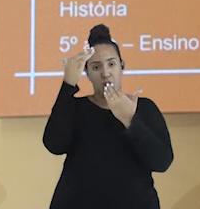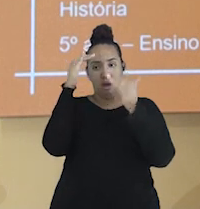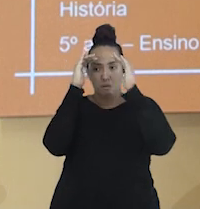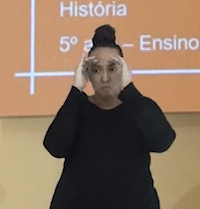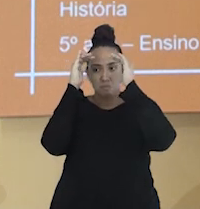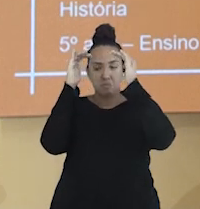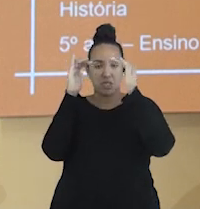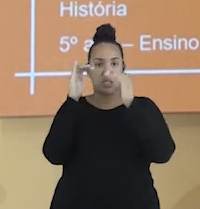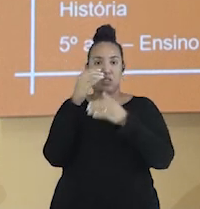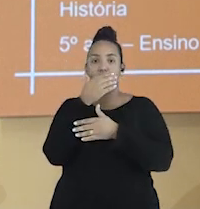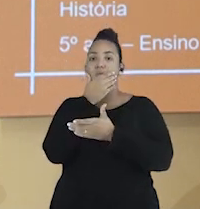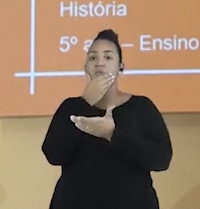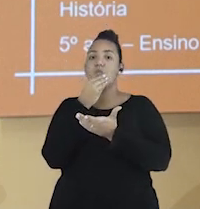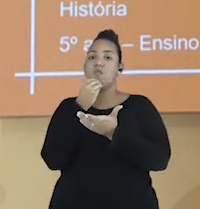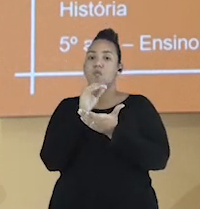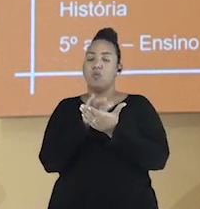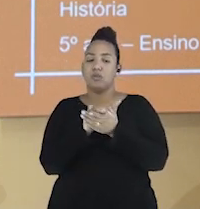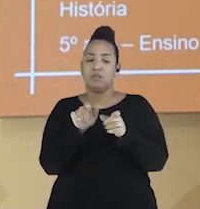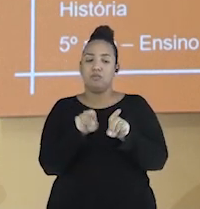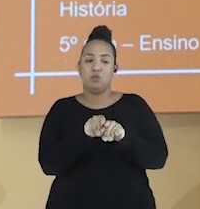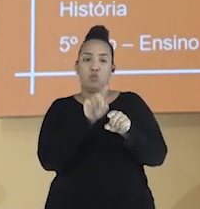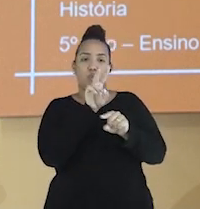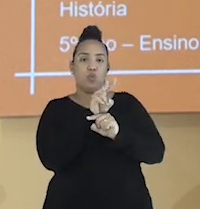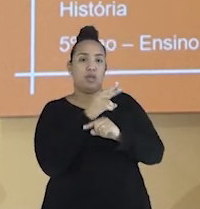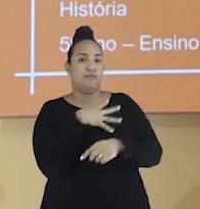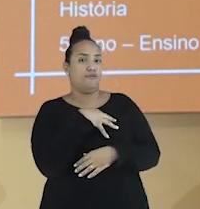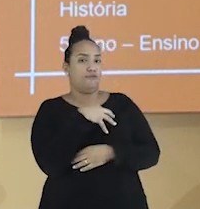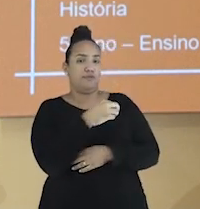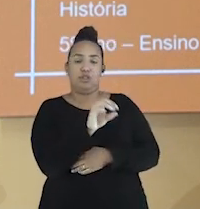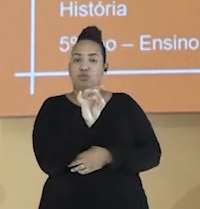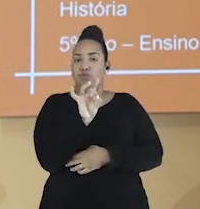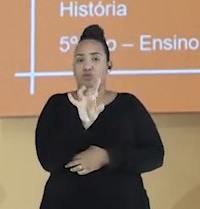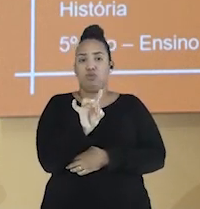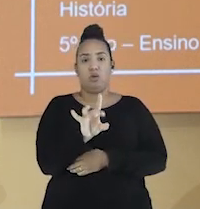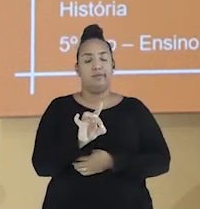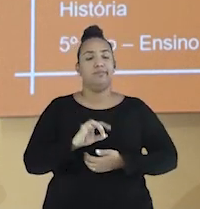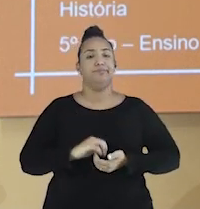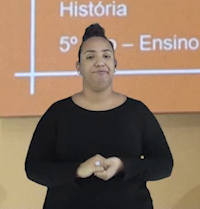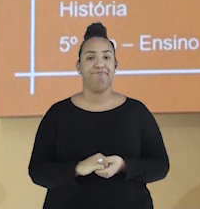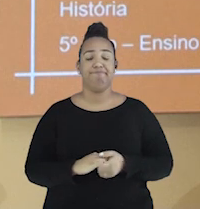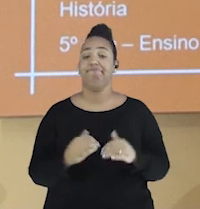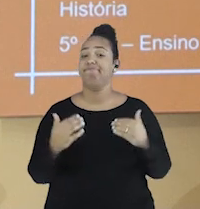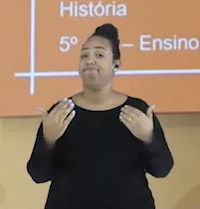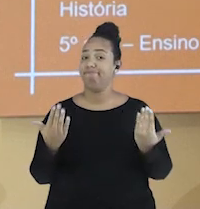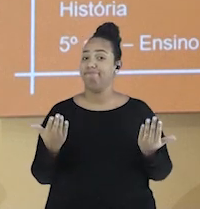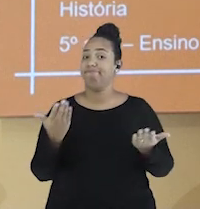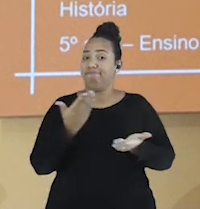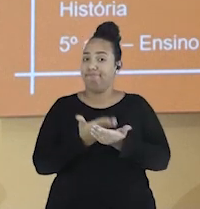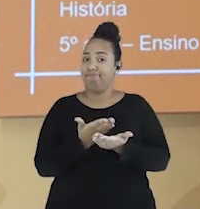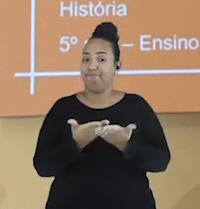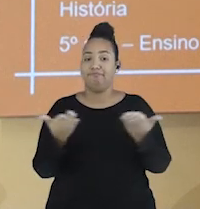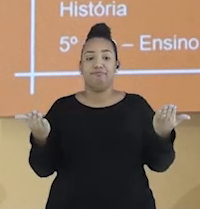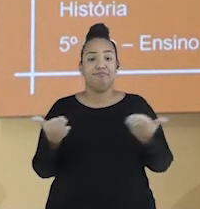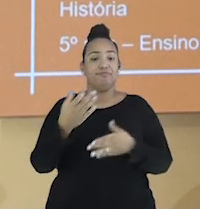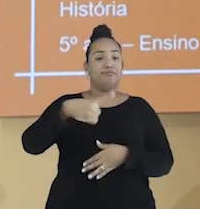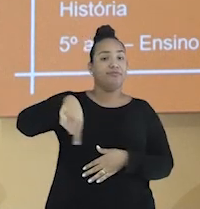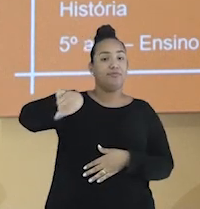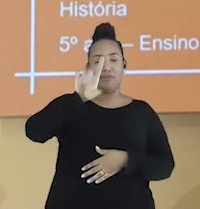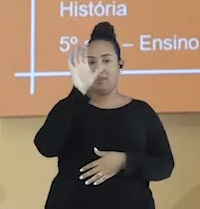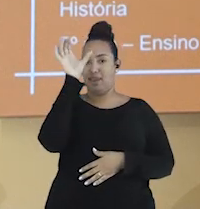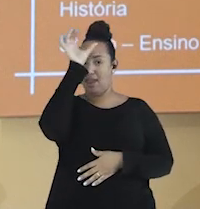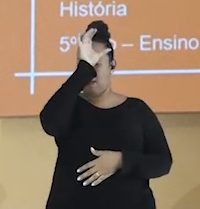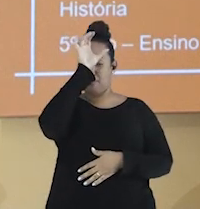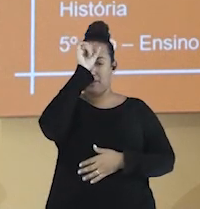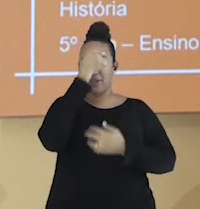maridos e cuidavam de seus filhos. Não podiam fazer nada além disso. Na aula de hoje, vamos